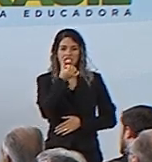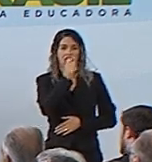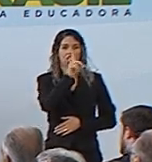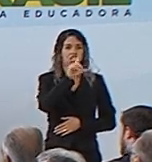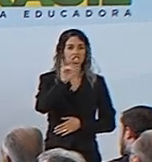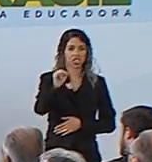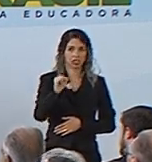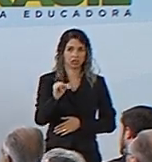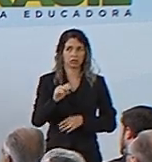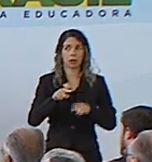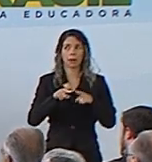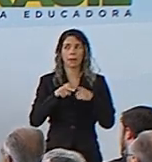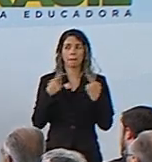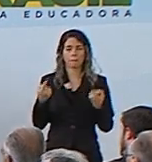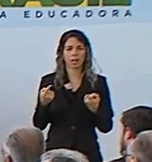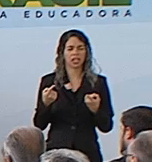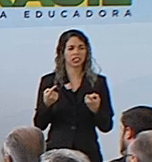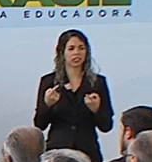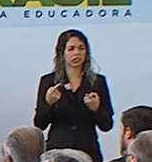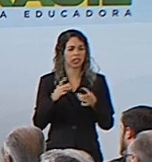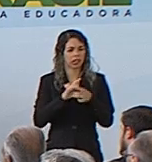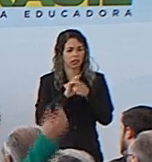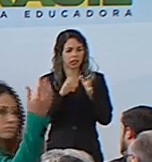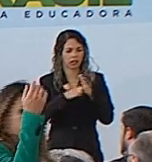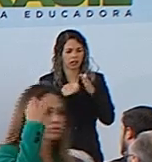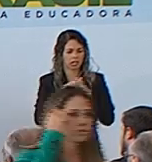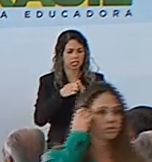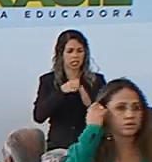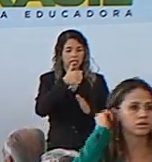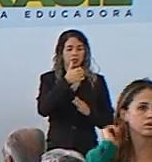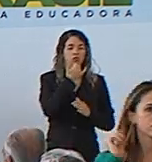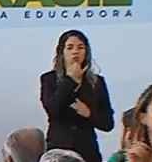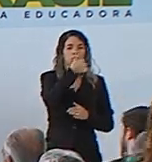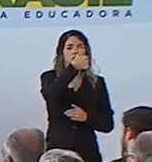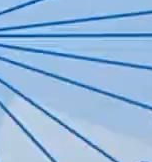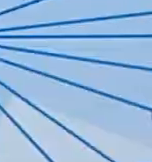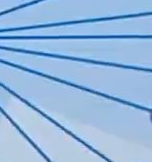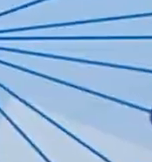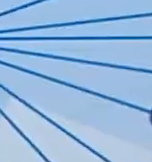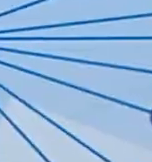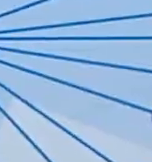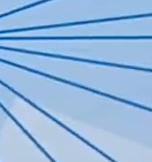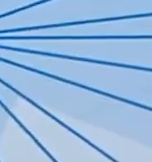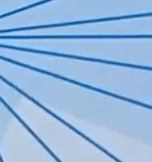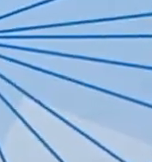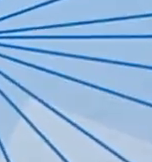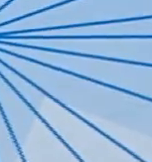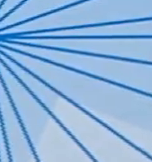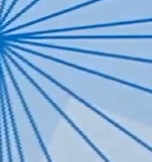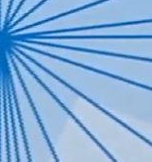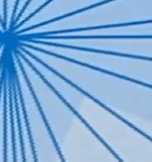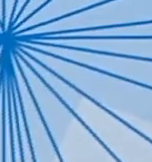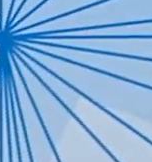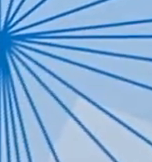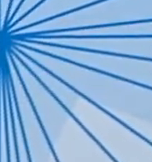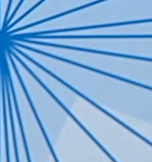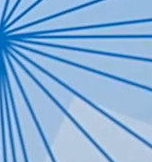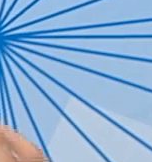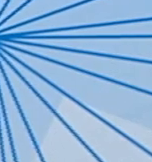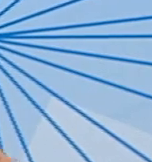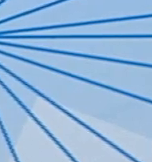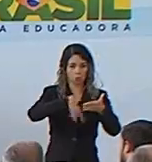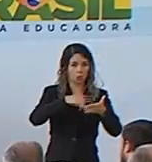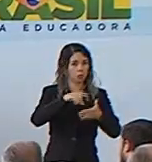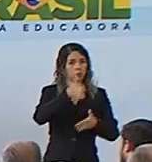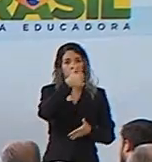dias mas licenciar uma empresa em 100 dias são para aquelas que CONSEG di A grande